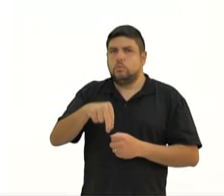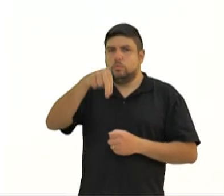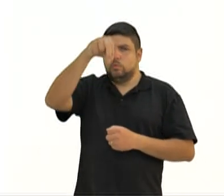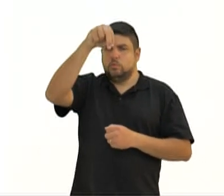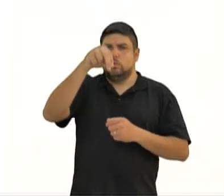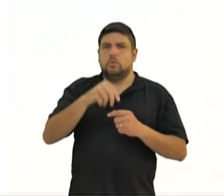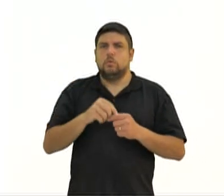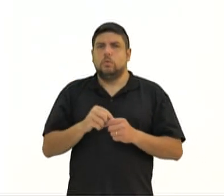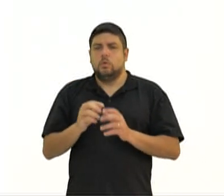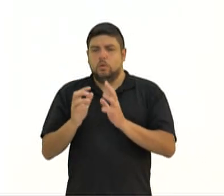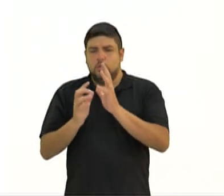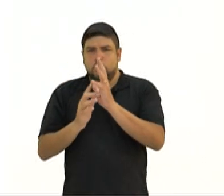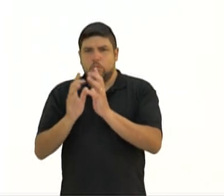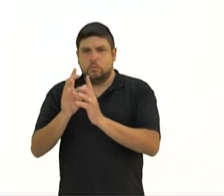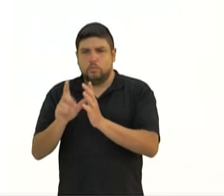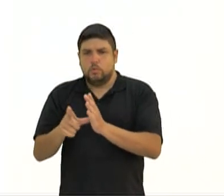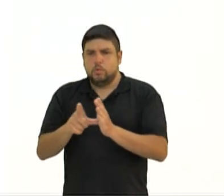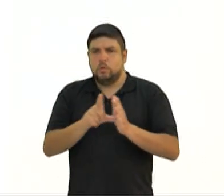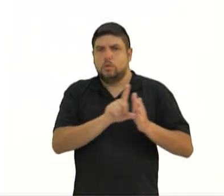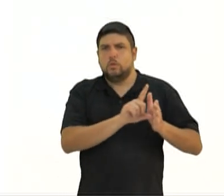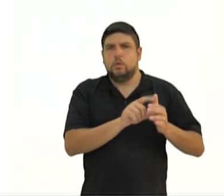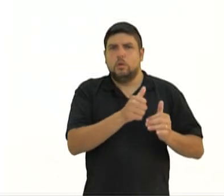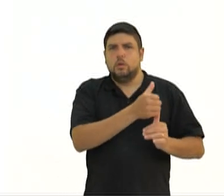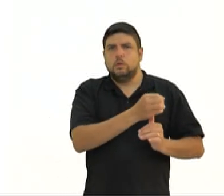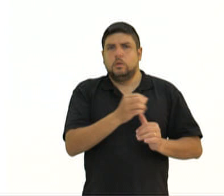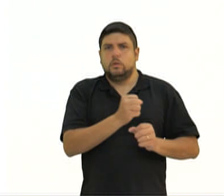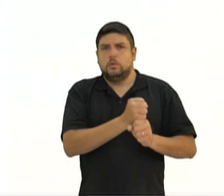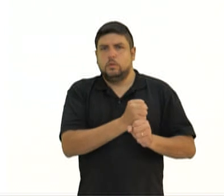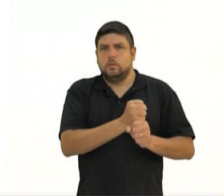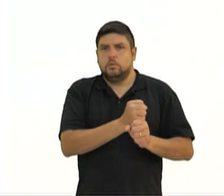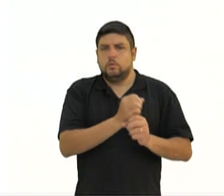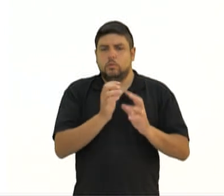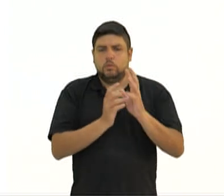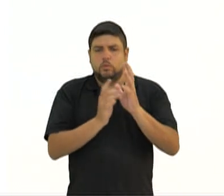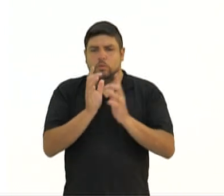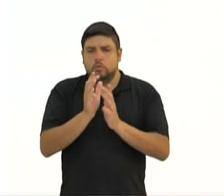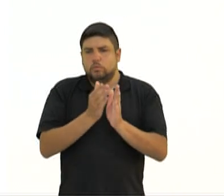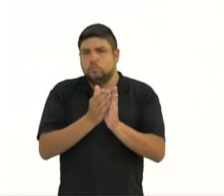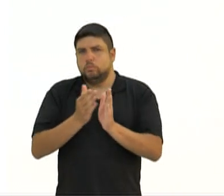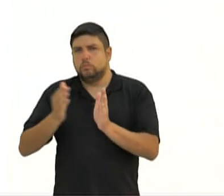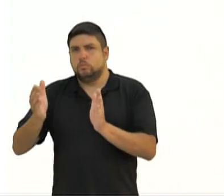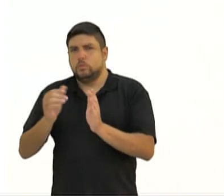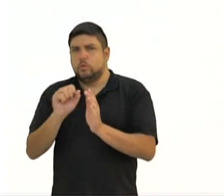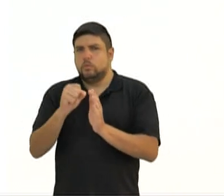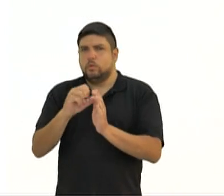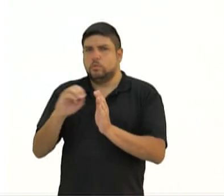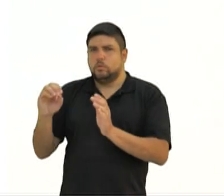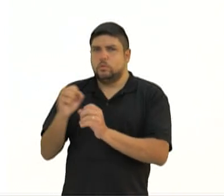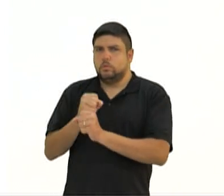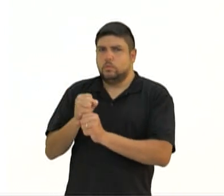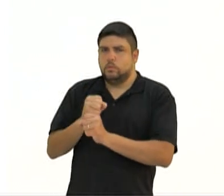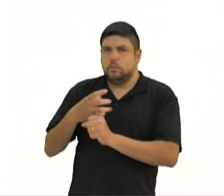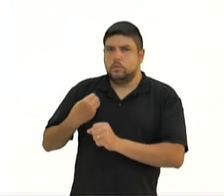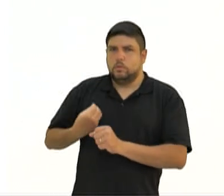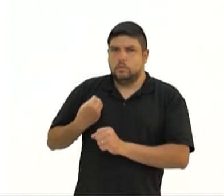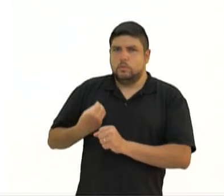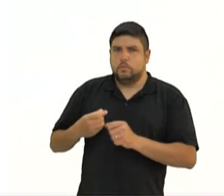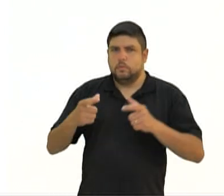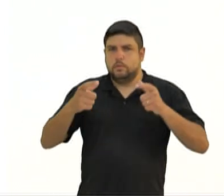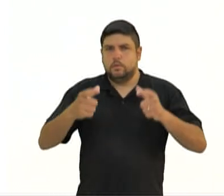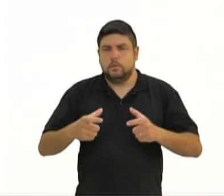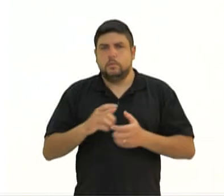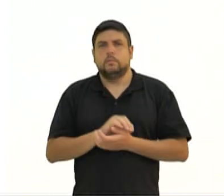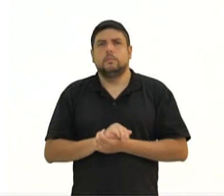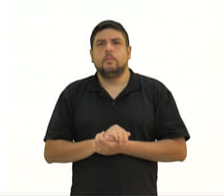anos antes de Cristo a 800 depois de Cristo, que eles viveram nessas regiões. A atividade deles